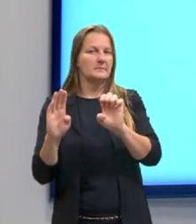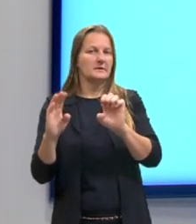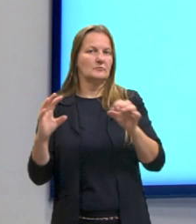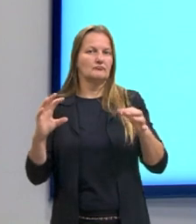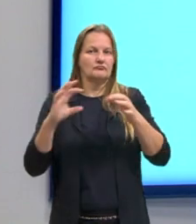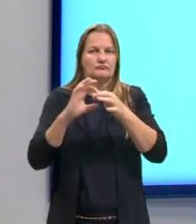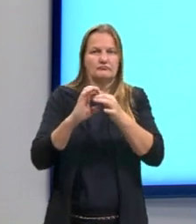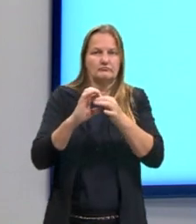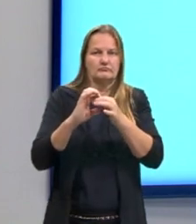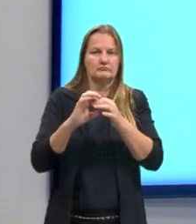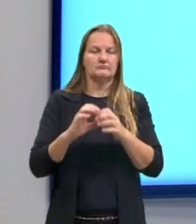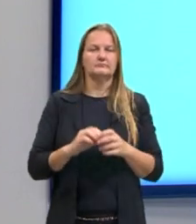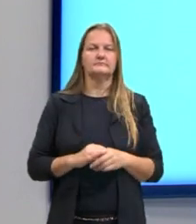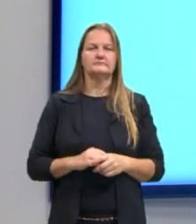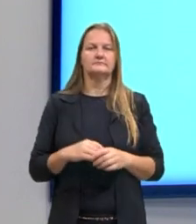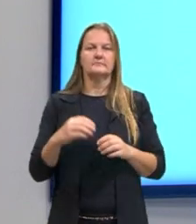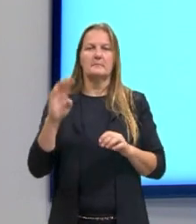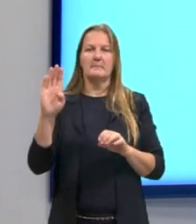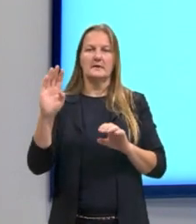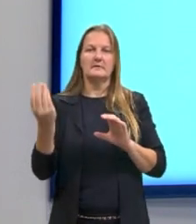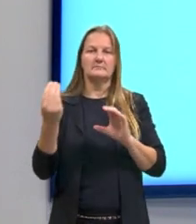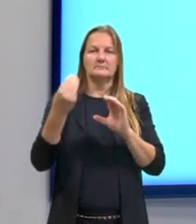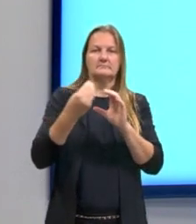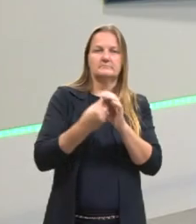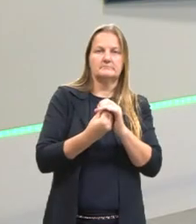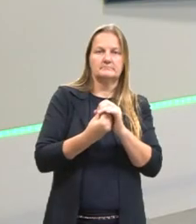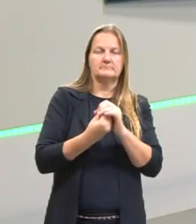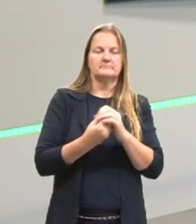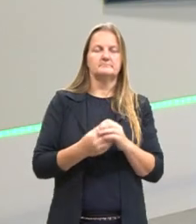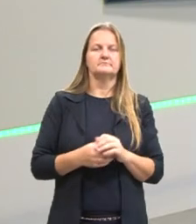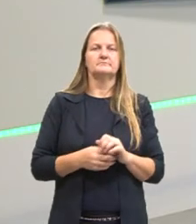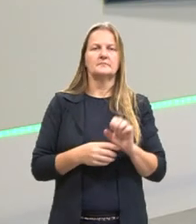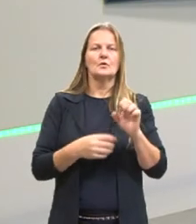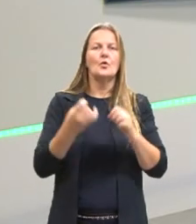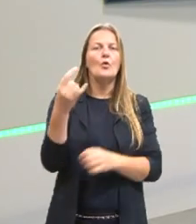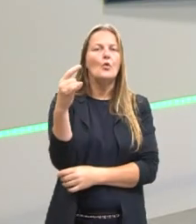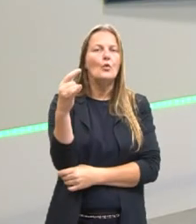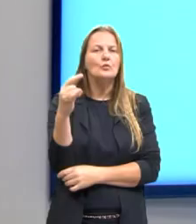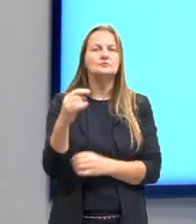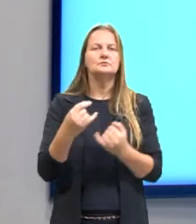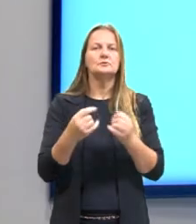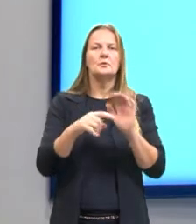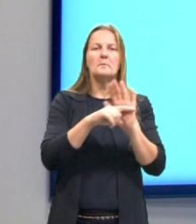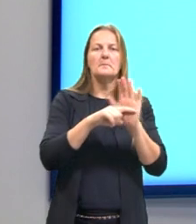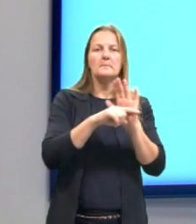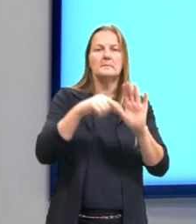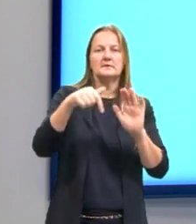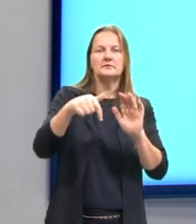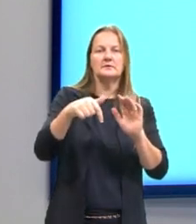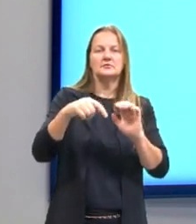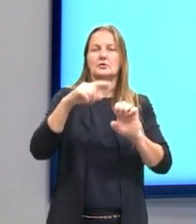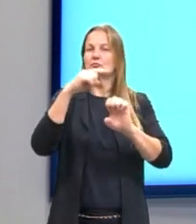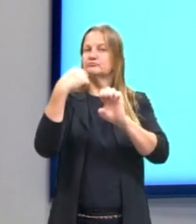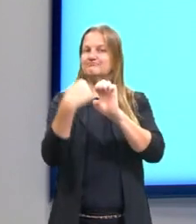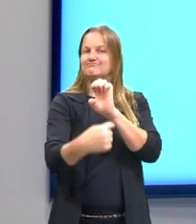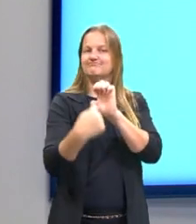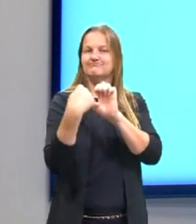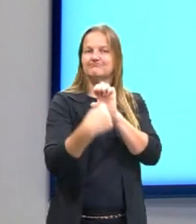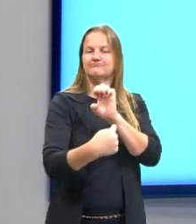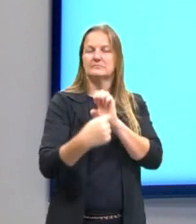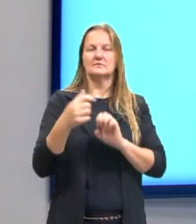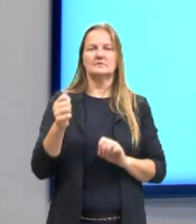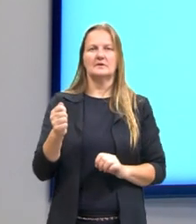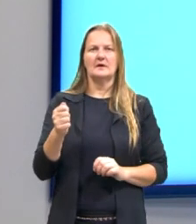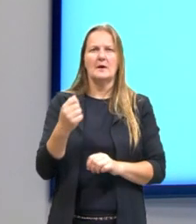o conjunto B. E depois, então, nós temos o último exemplo como sendo menos 7 não pertence a A.